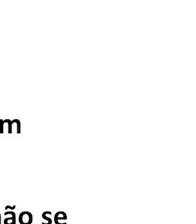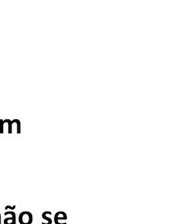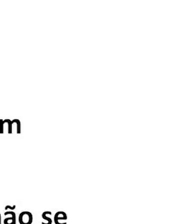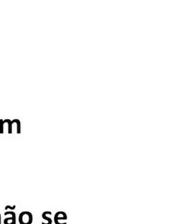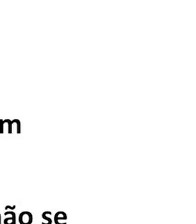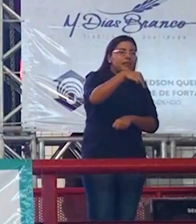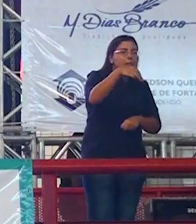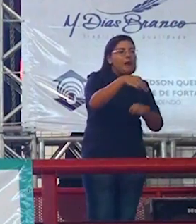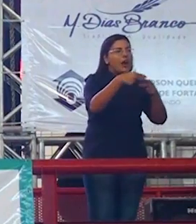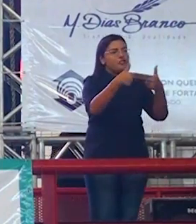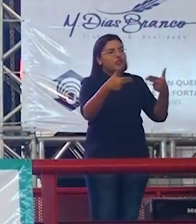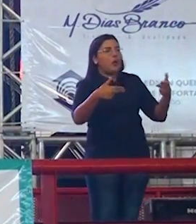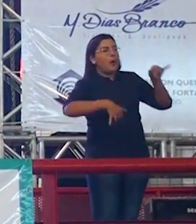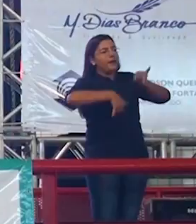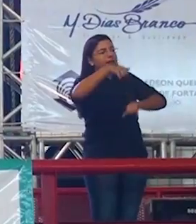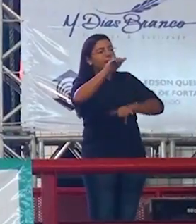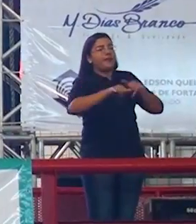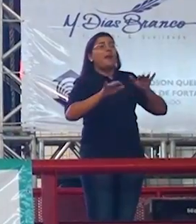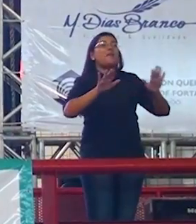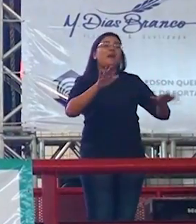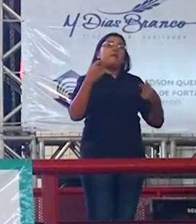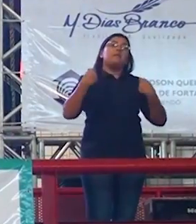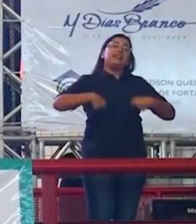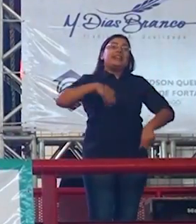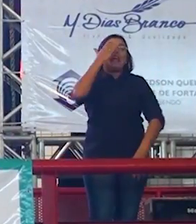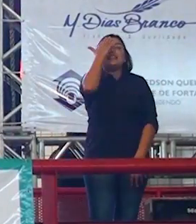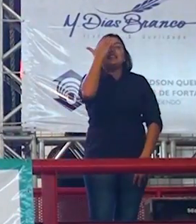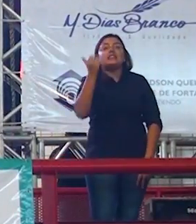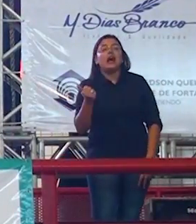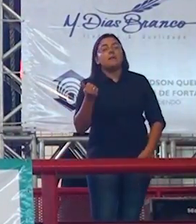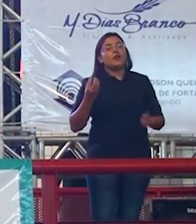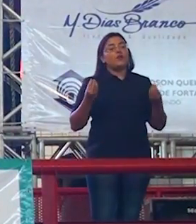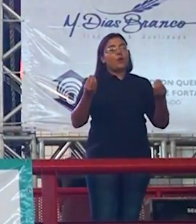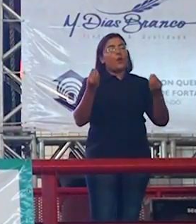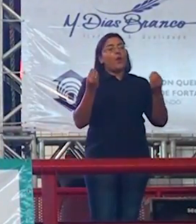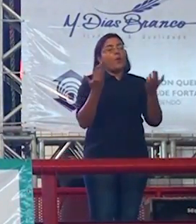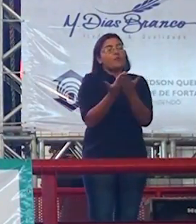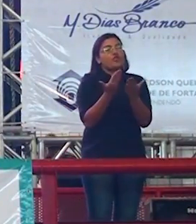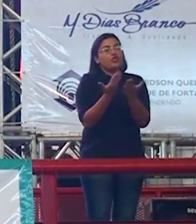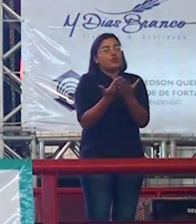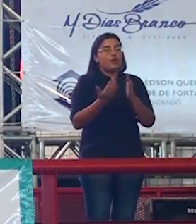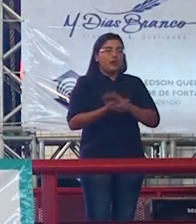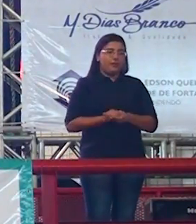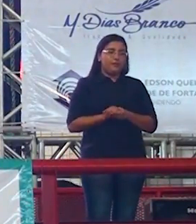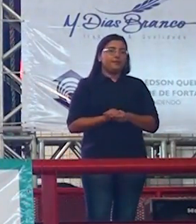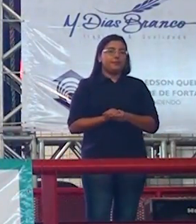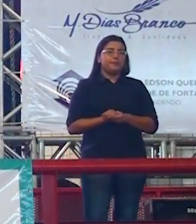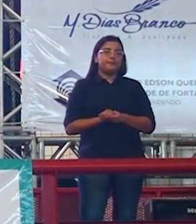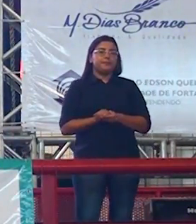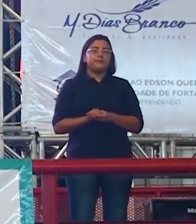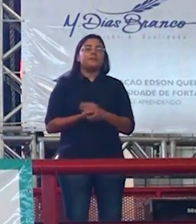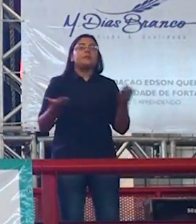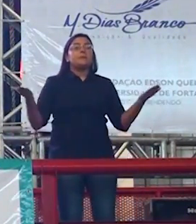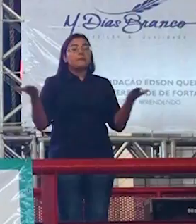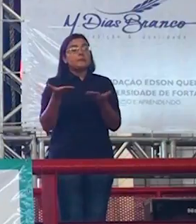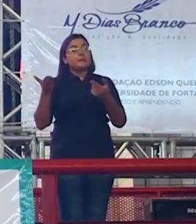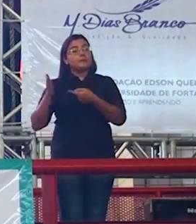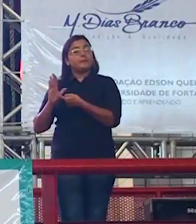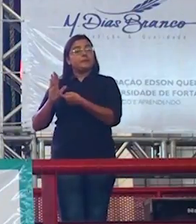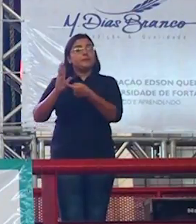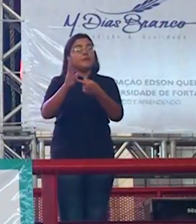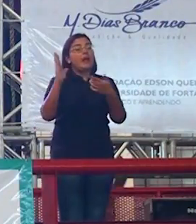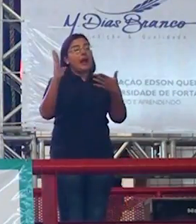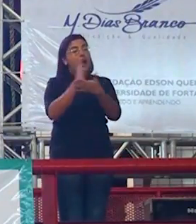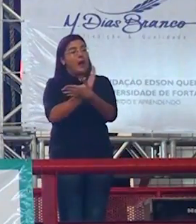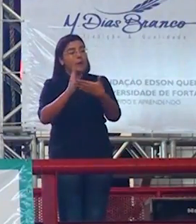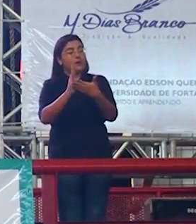Agora, saber estudar é muito importante para tornar os seus sonhos realidade. Então, nós vamos mostrar aqui hoje